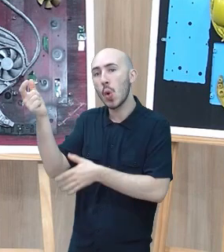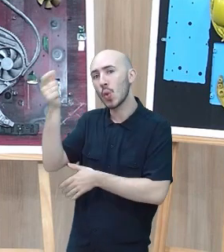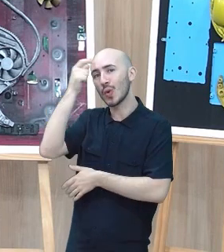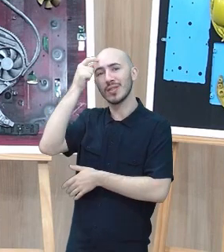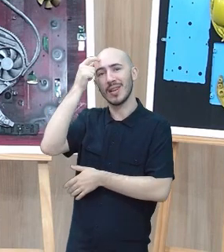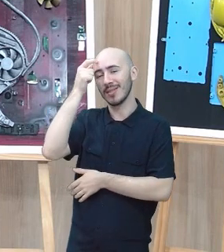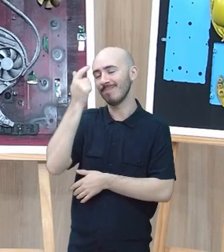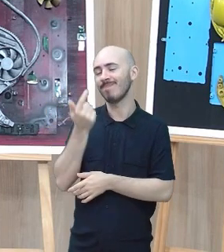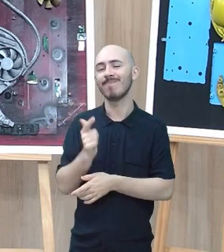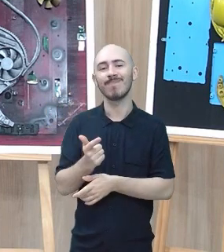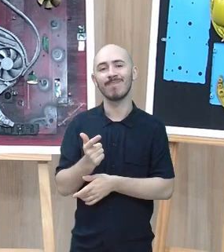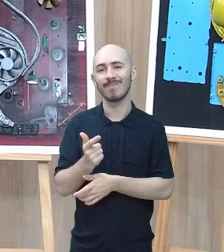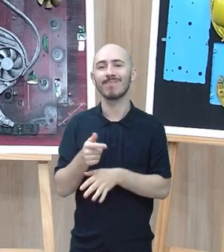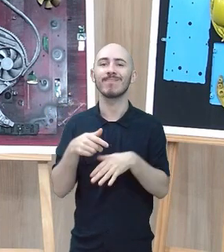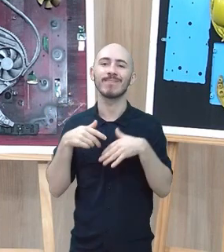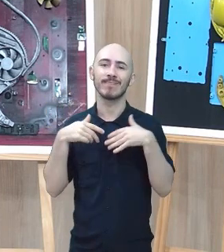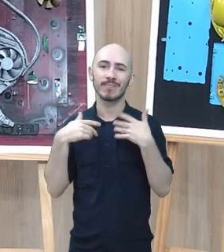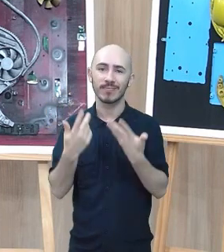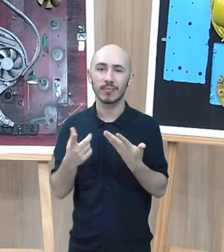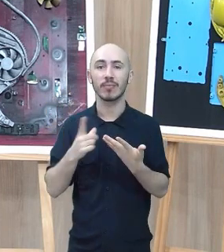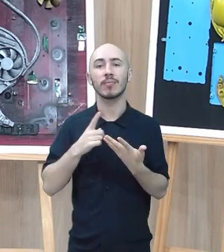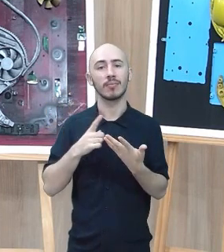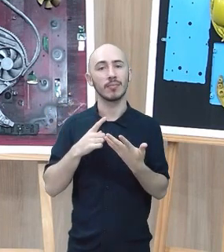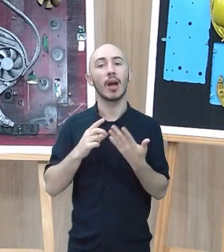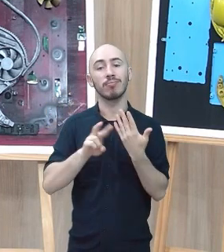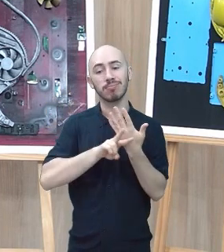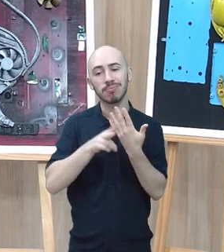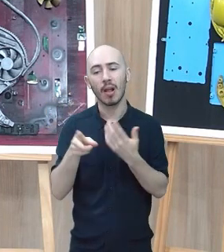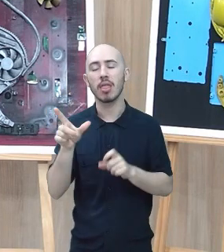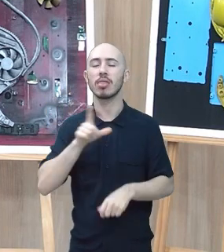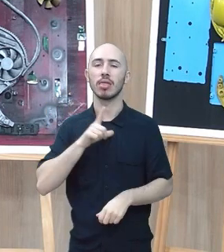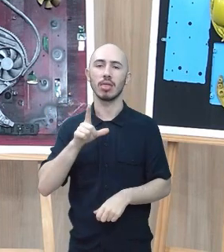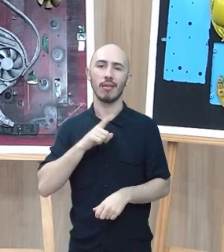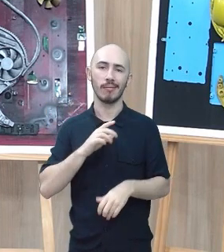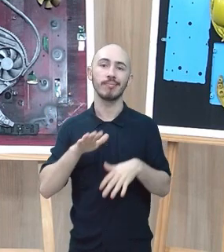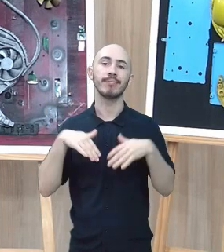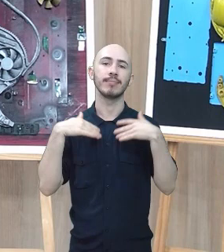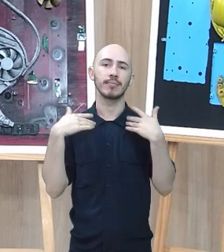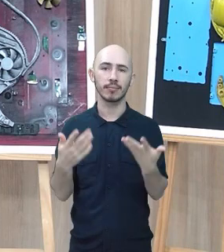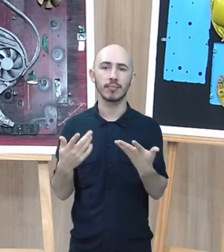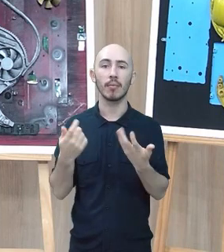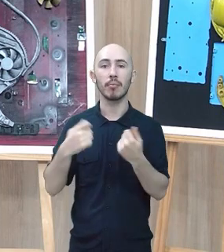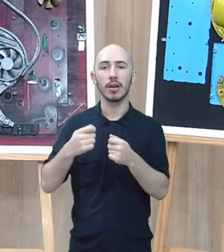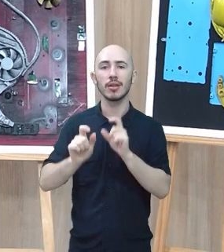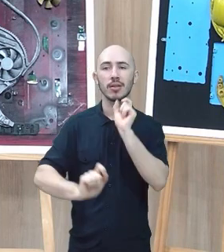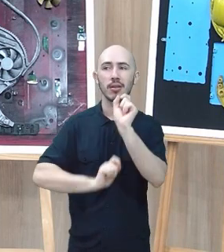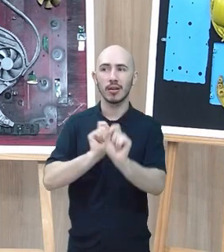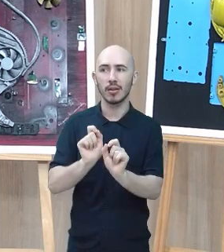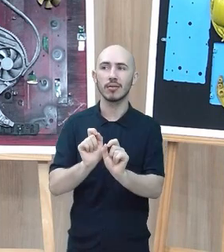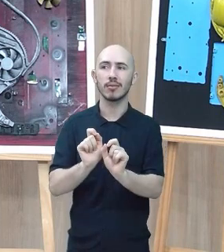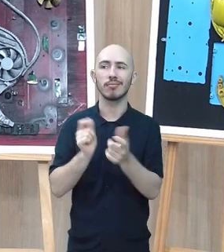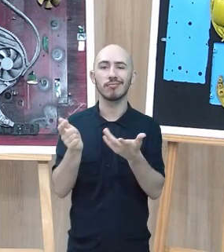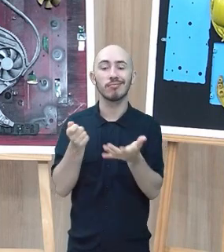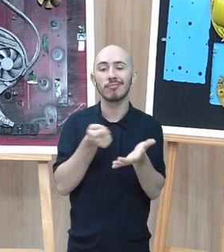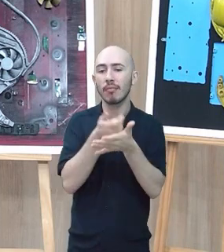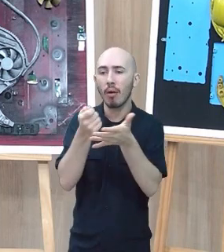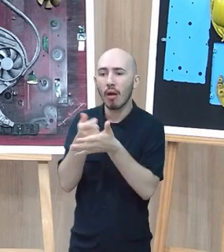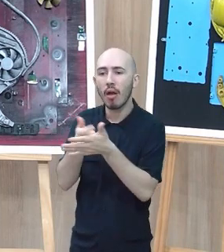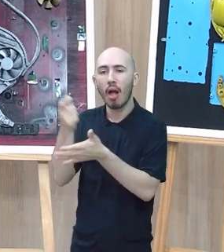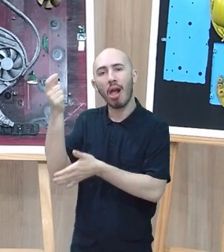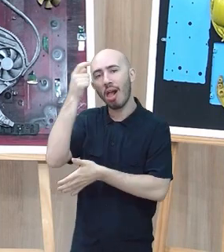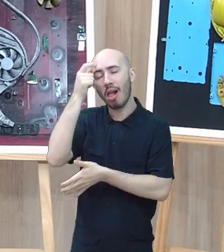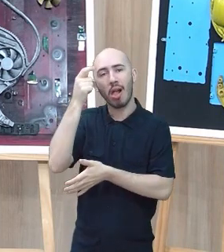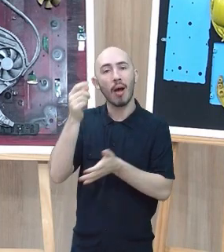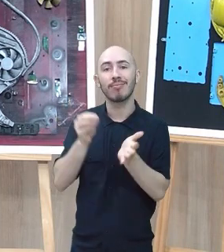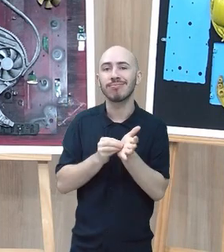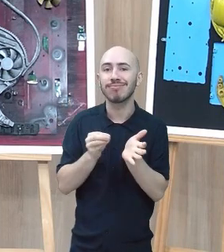né, inconsequente. A gente fazer esse consumo de uma forma irracional, como a gente